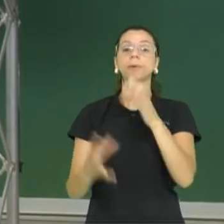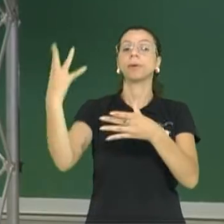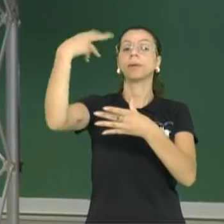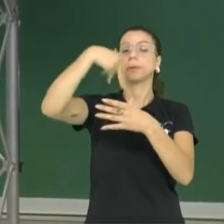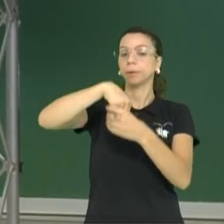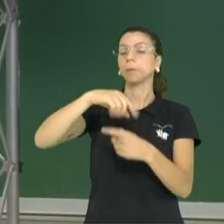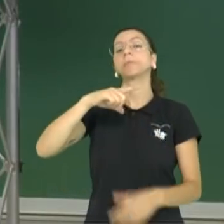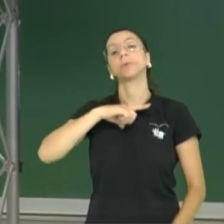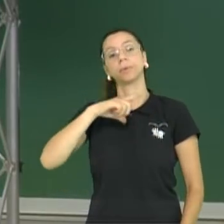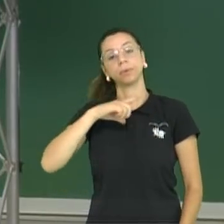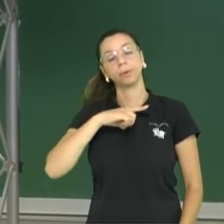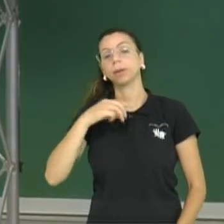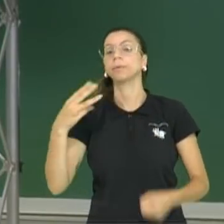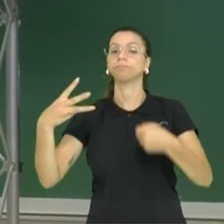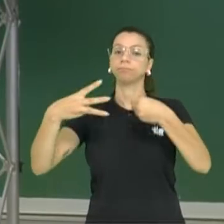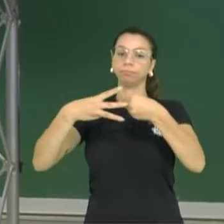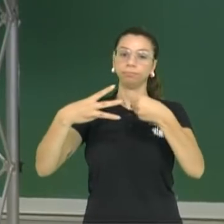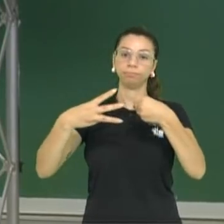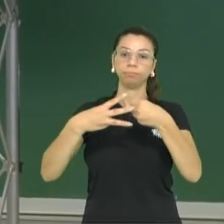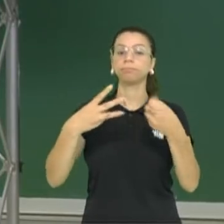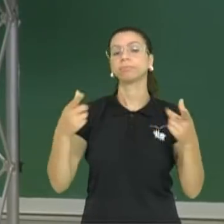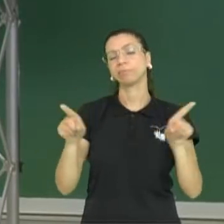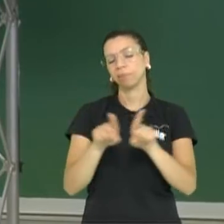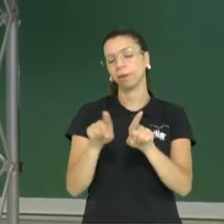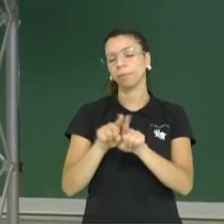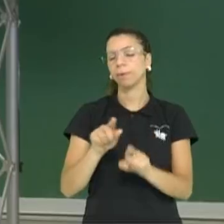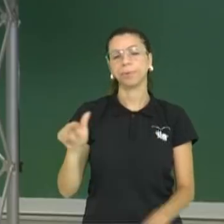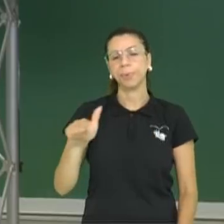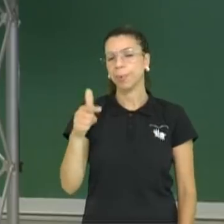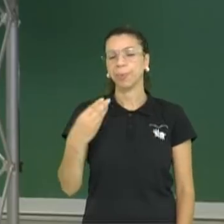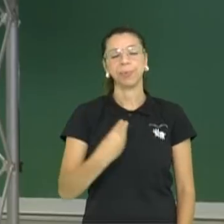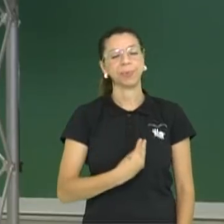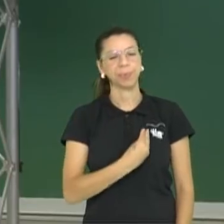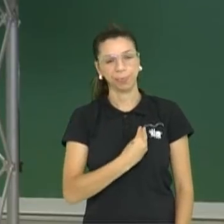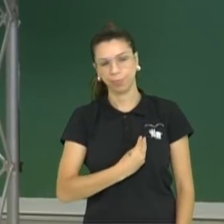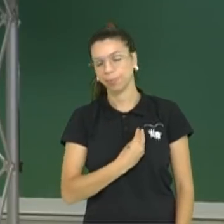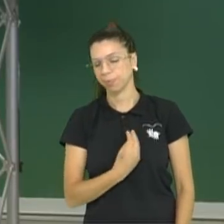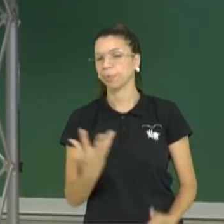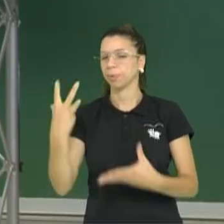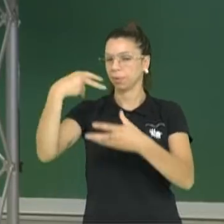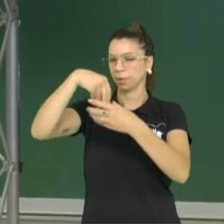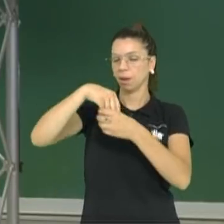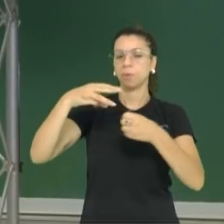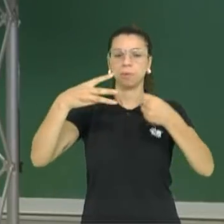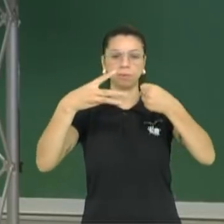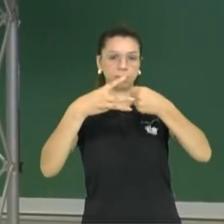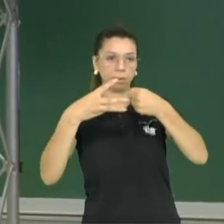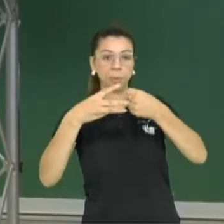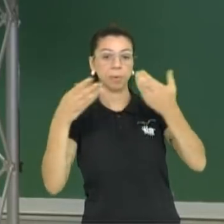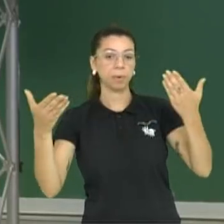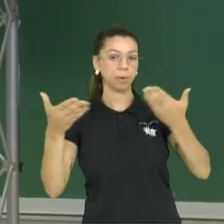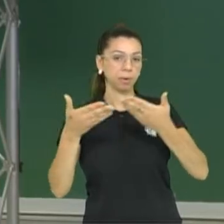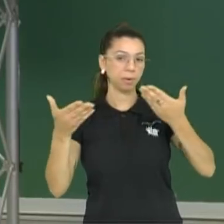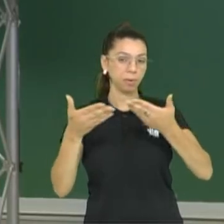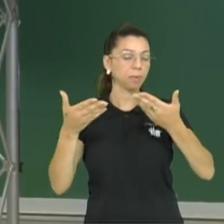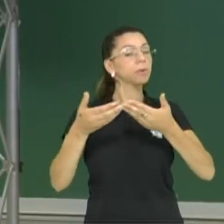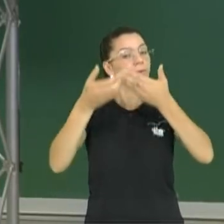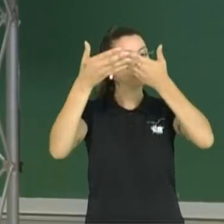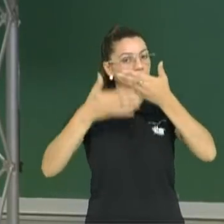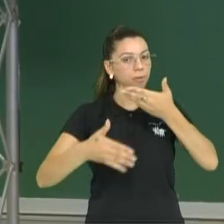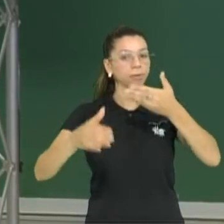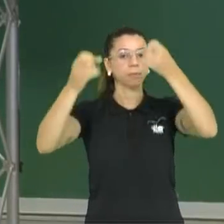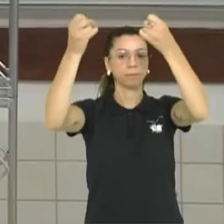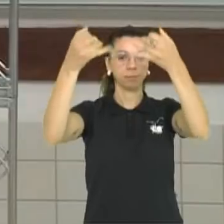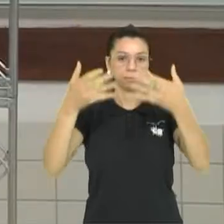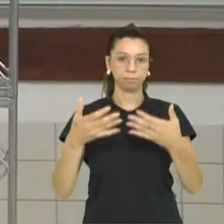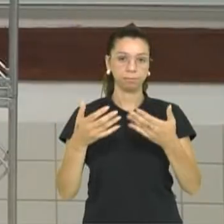células. Existem outros seres também formados por células e nós vamos conversar sobre eles na aula de hoje. Então, olha que legal,